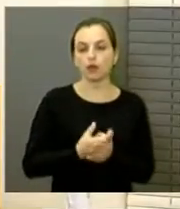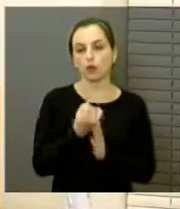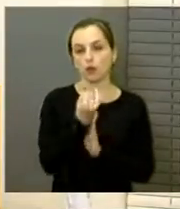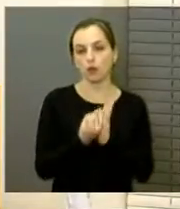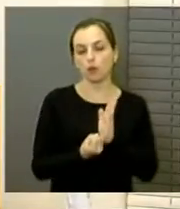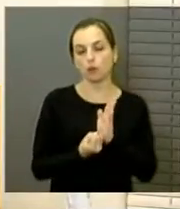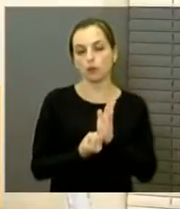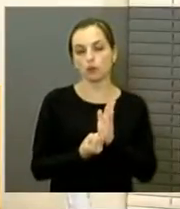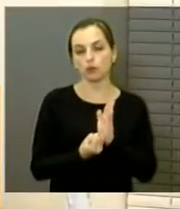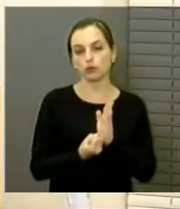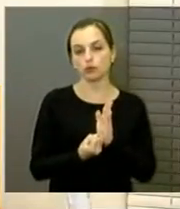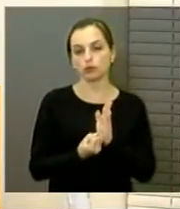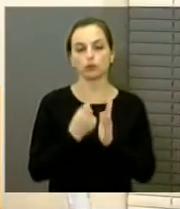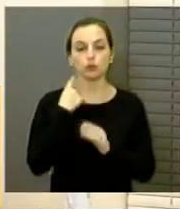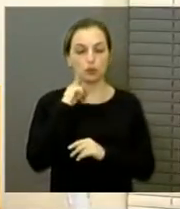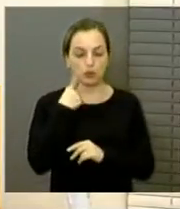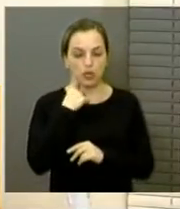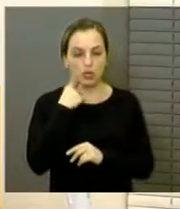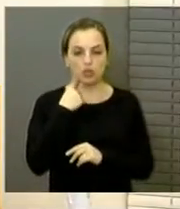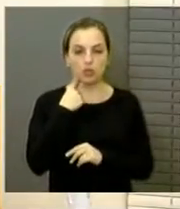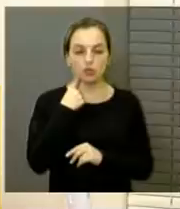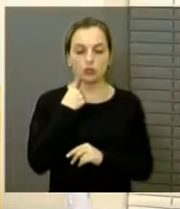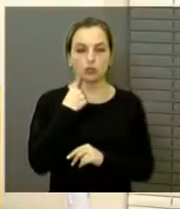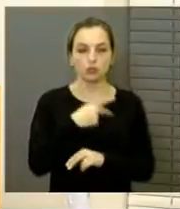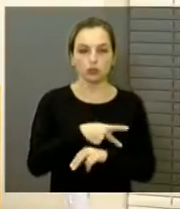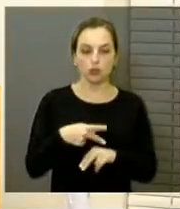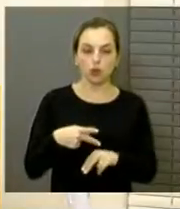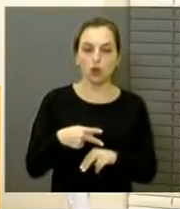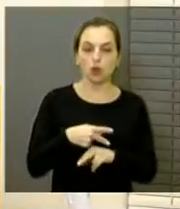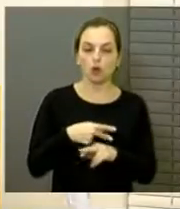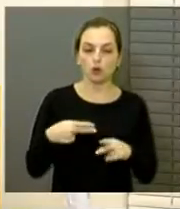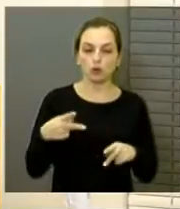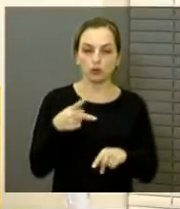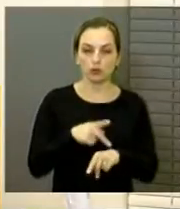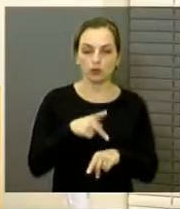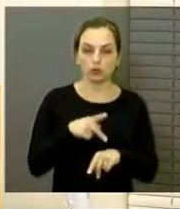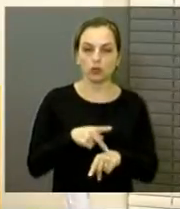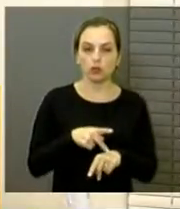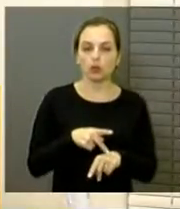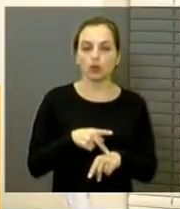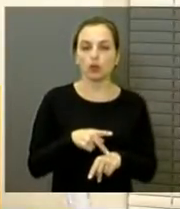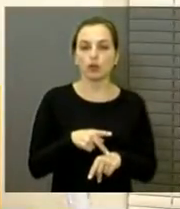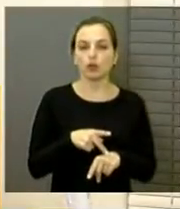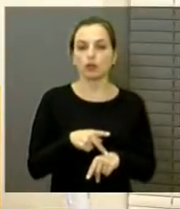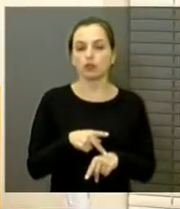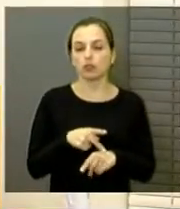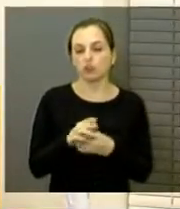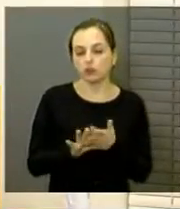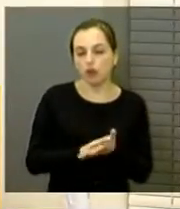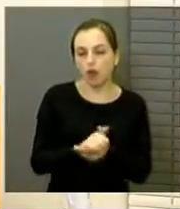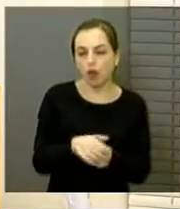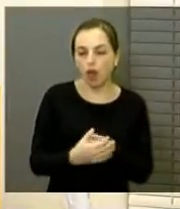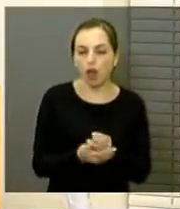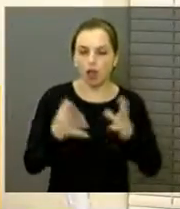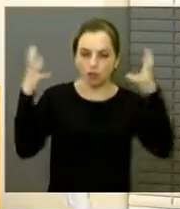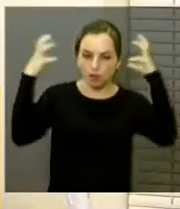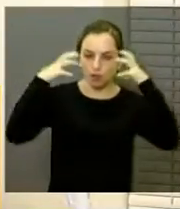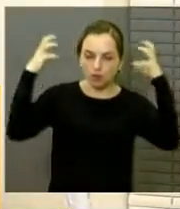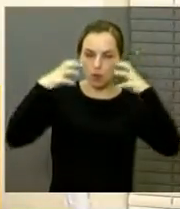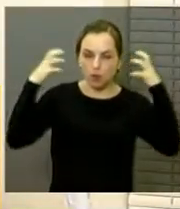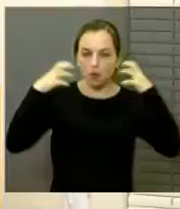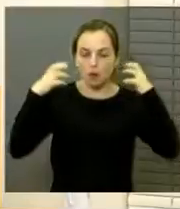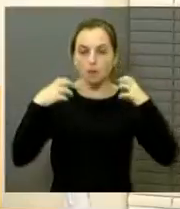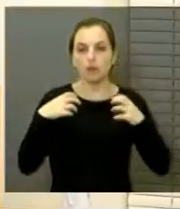de lixo ou a taxa de resíduo sólido. Se você lava uma colher, se você toma um banho na tua casa, é